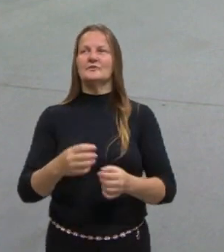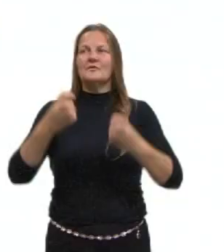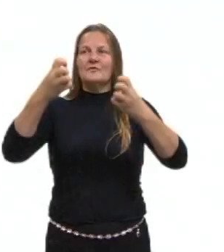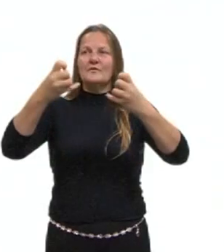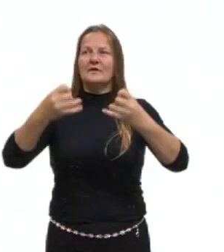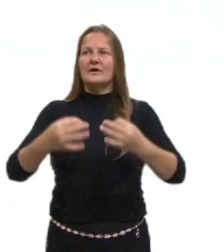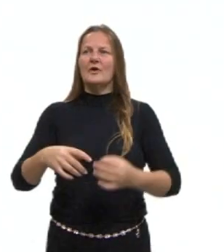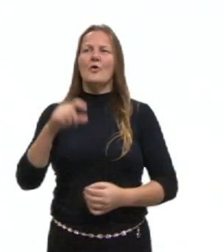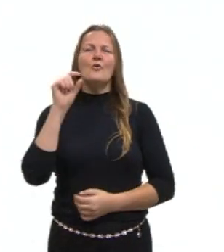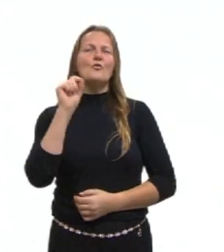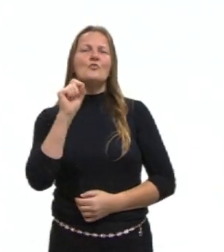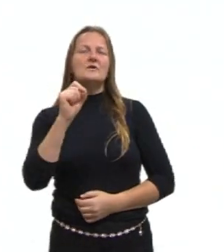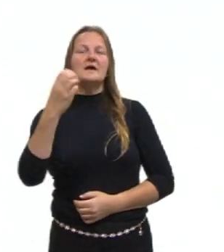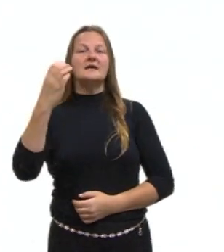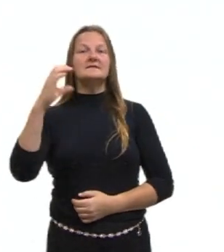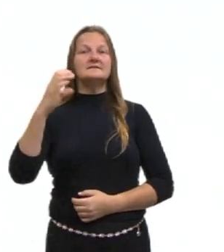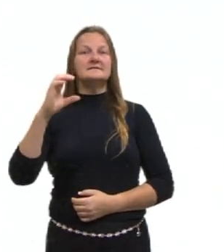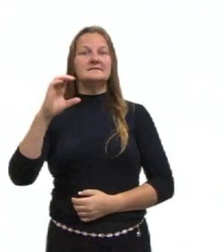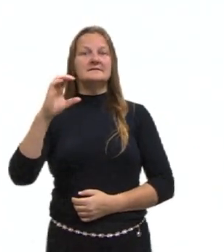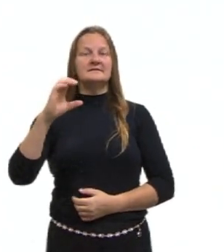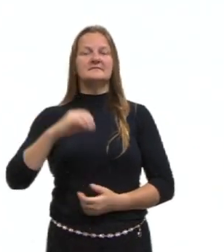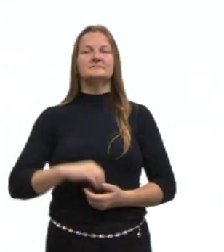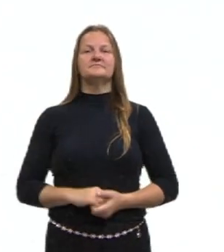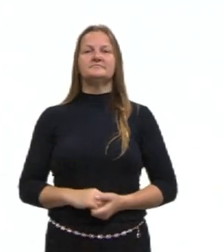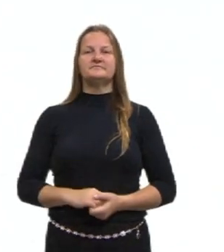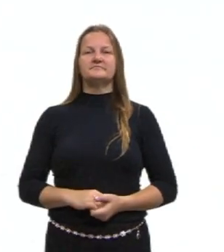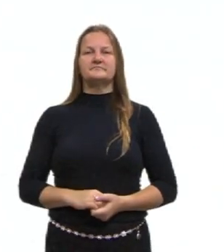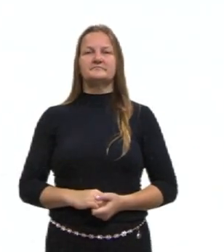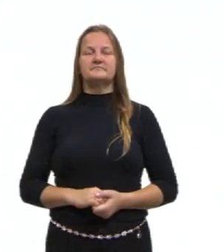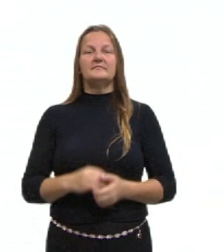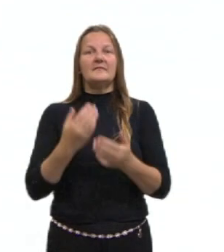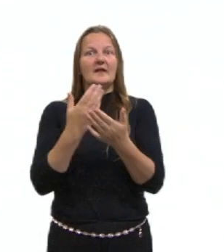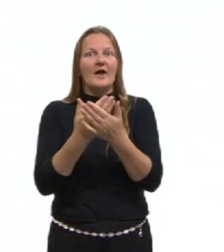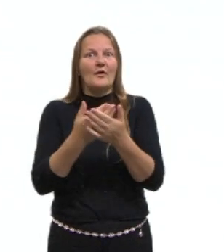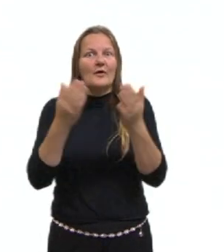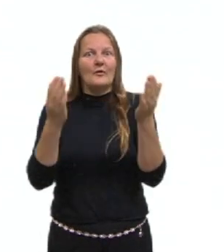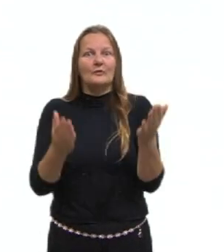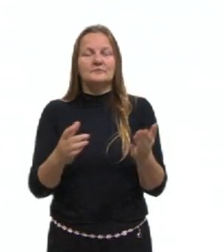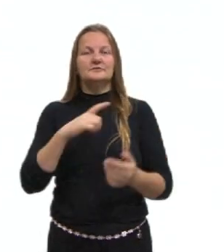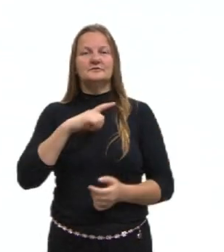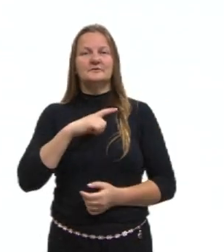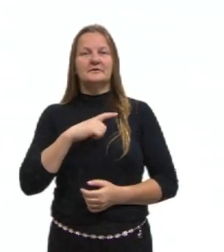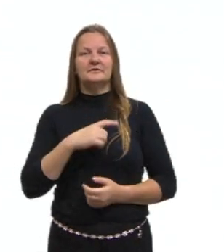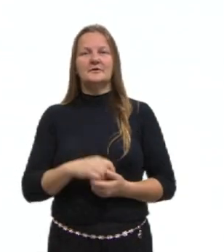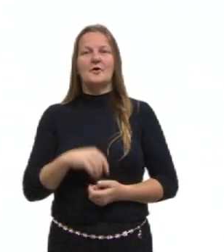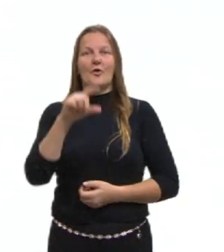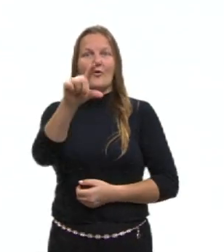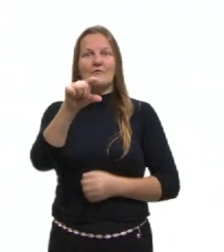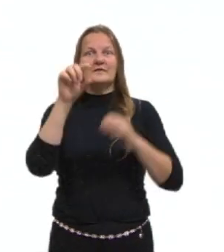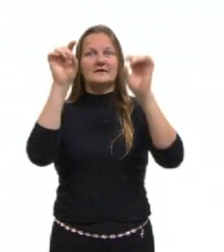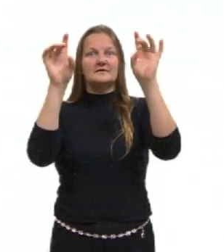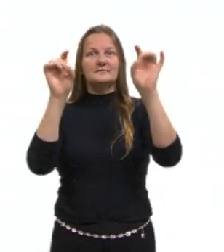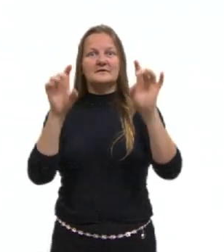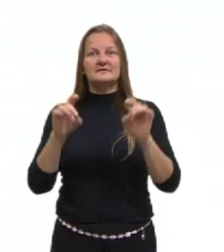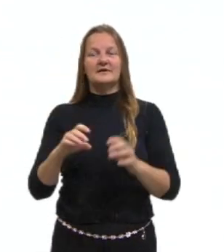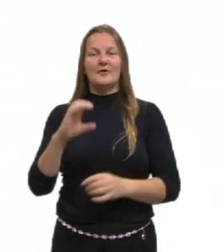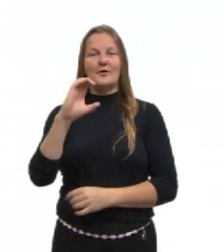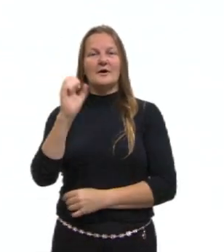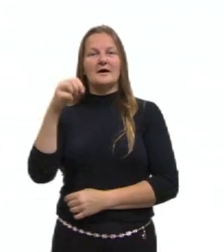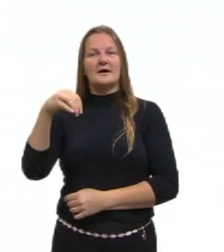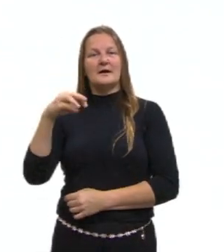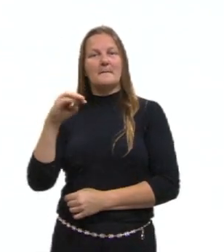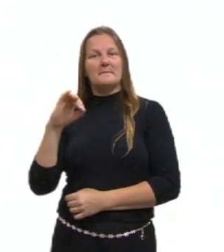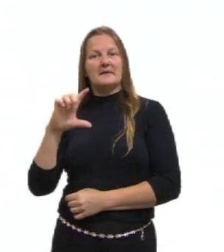pouquinho sobre o que é ciência. E para essa aula, a gente tem também uma convidada muito especial, a professora Camila